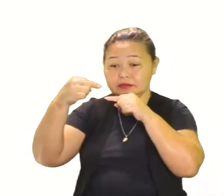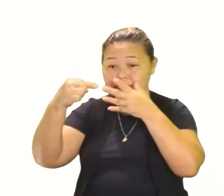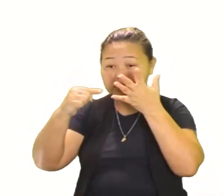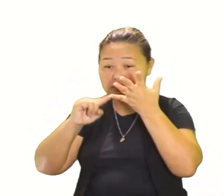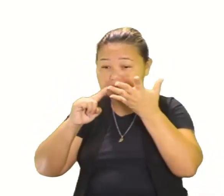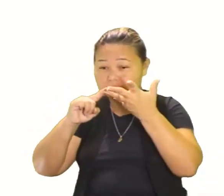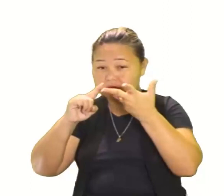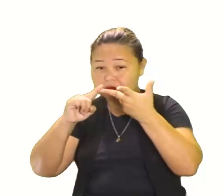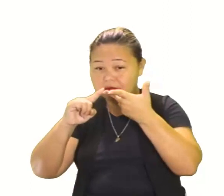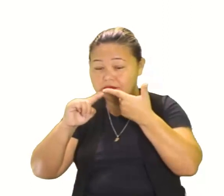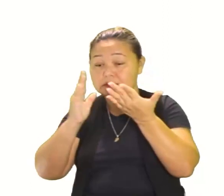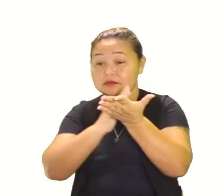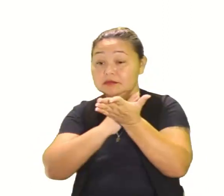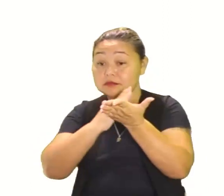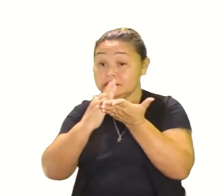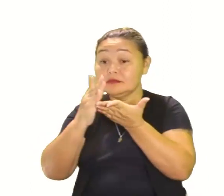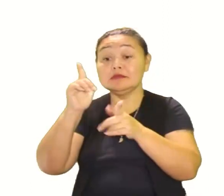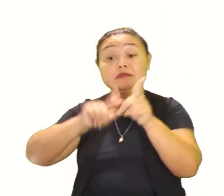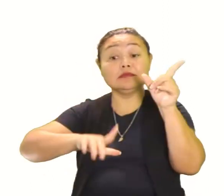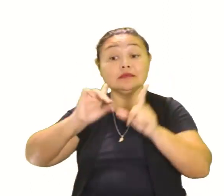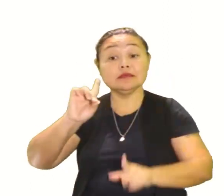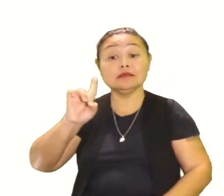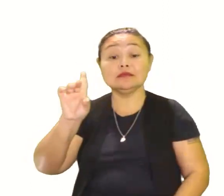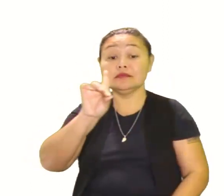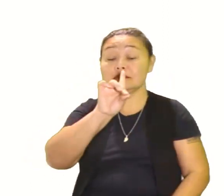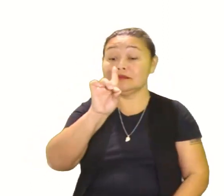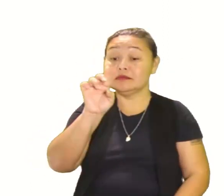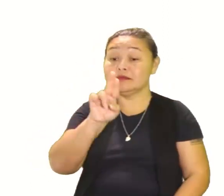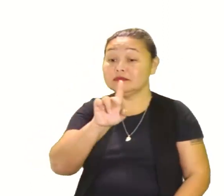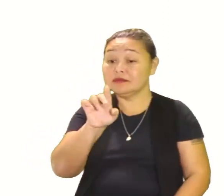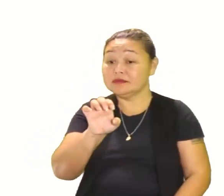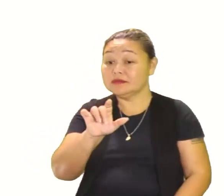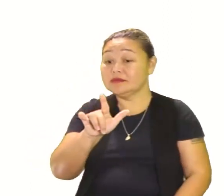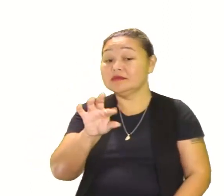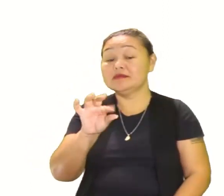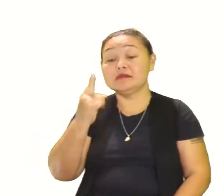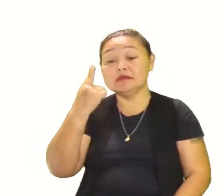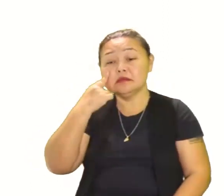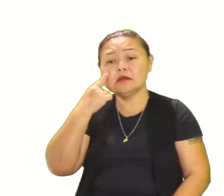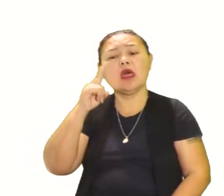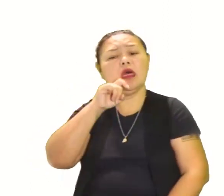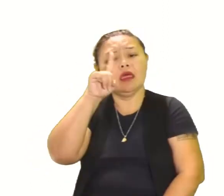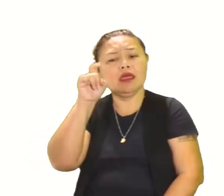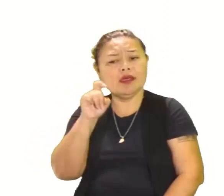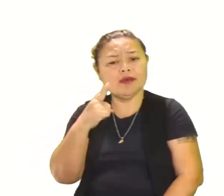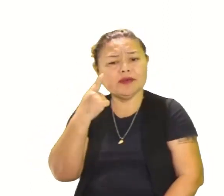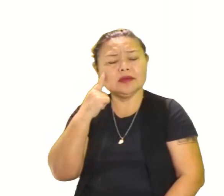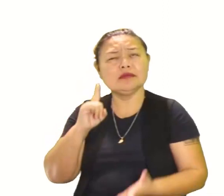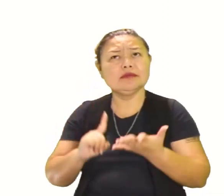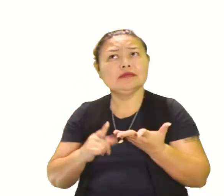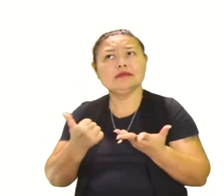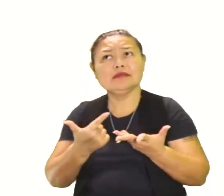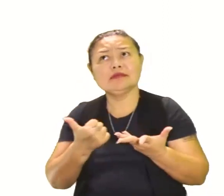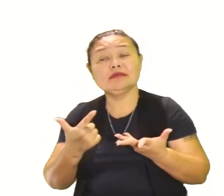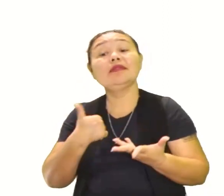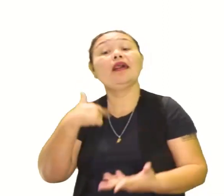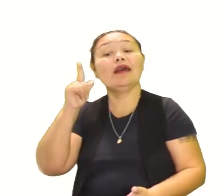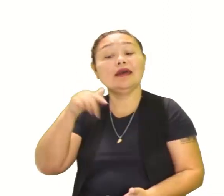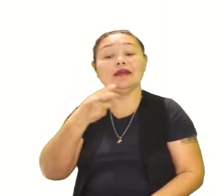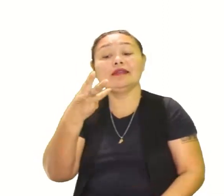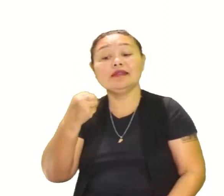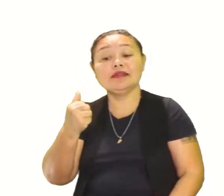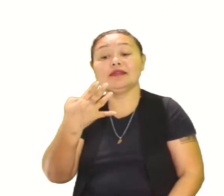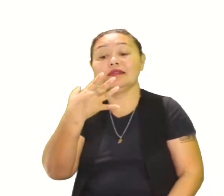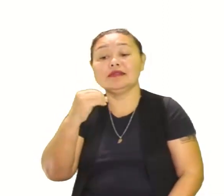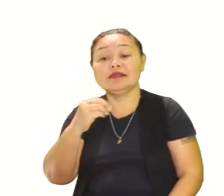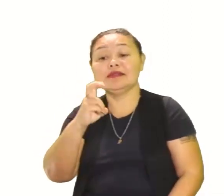nossa sequência numérica que começa com a letra D é só o 200. Aí eles ficam, será? Eles ficam lá 20, 21, 22, é mesmo